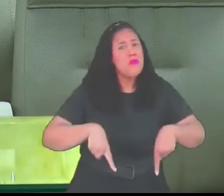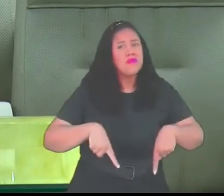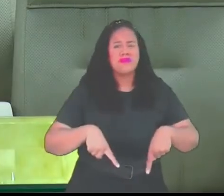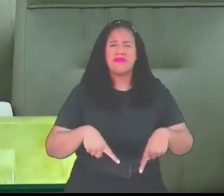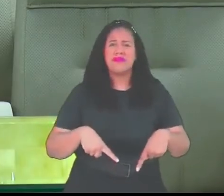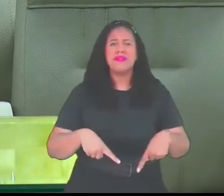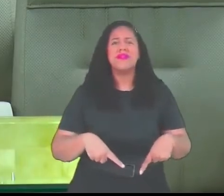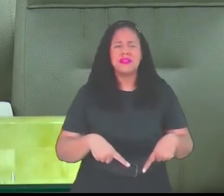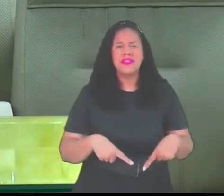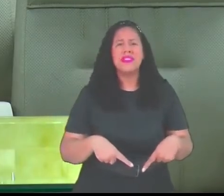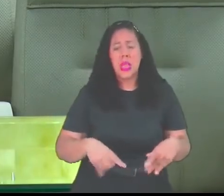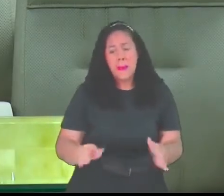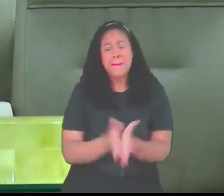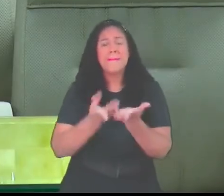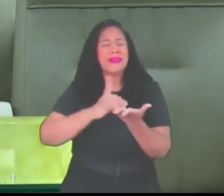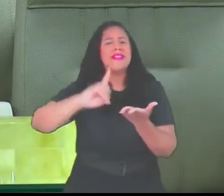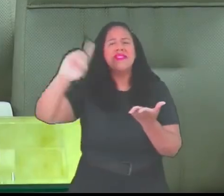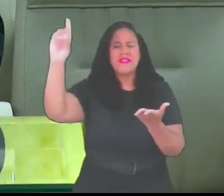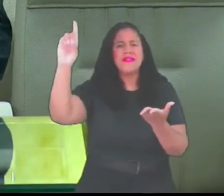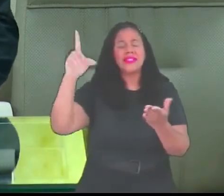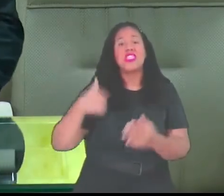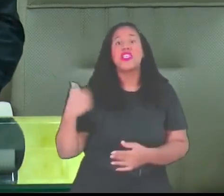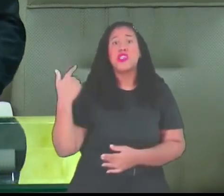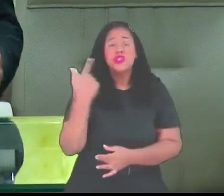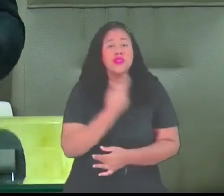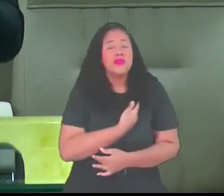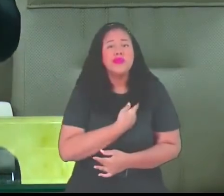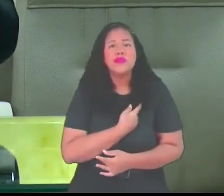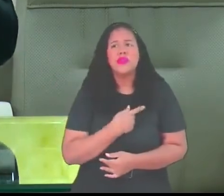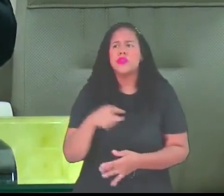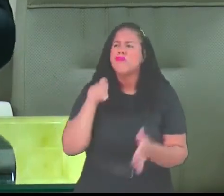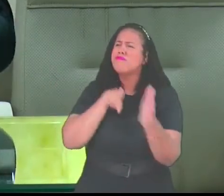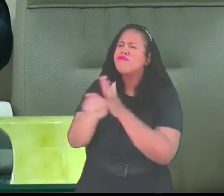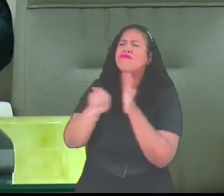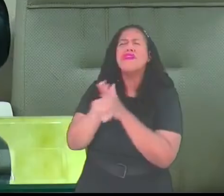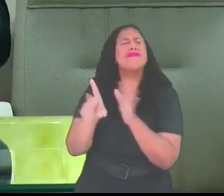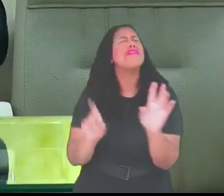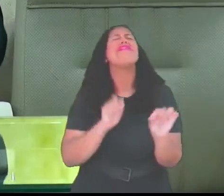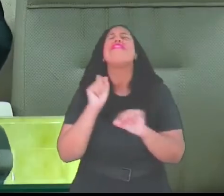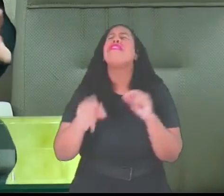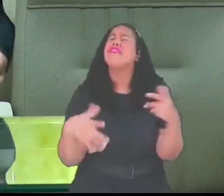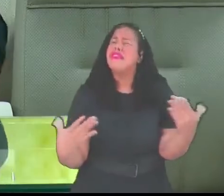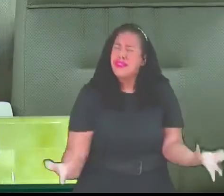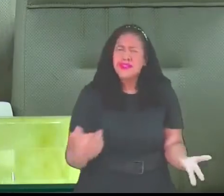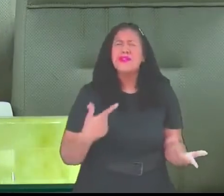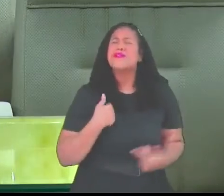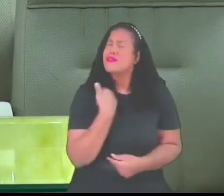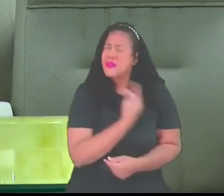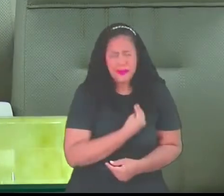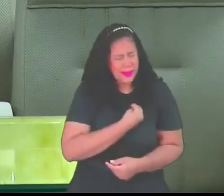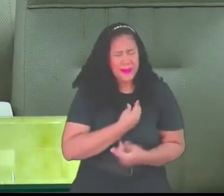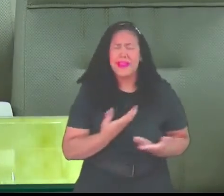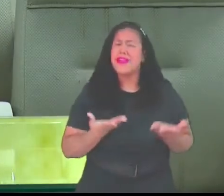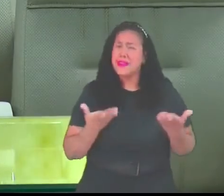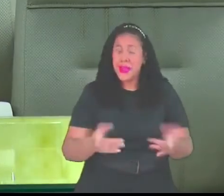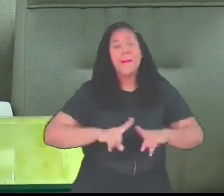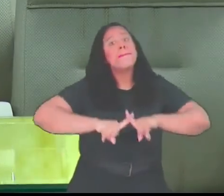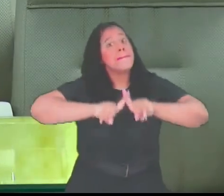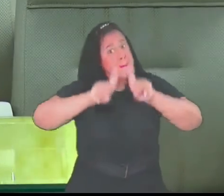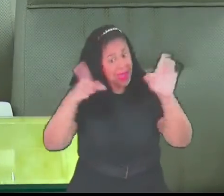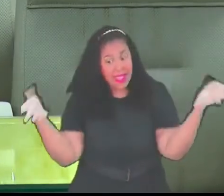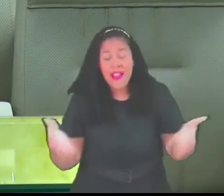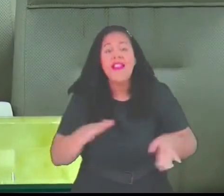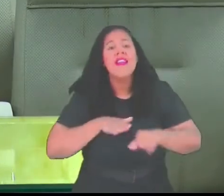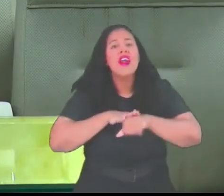princípios éticos e cristãos. E nós ficamos perguntando até quando isto vai. Mas, nesta